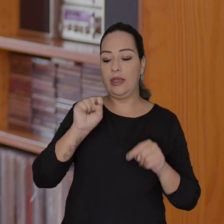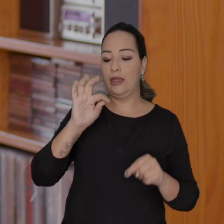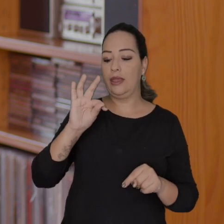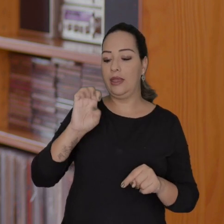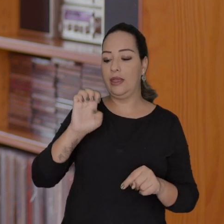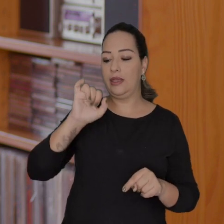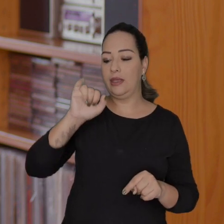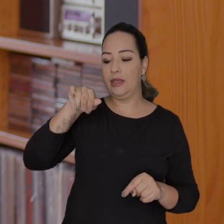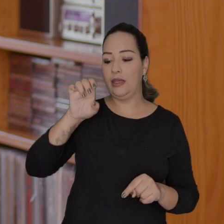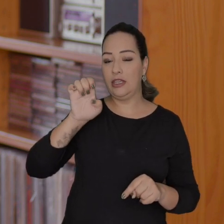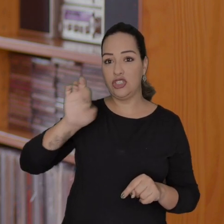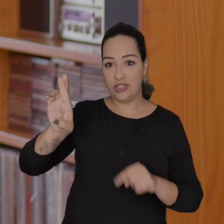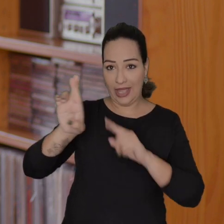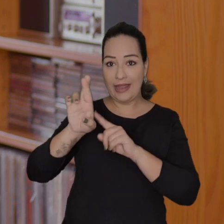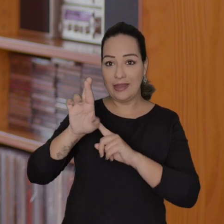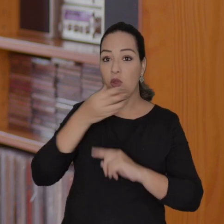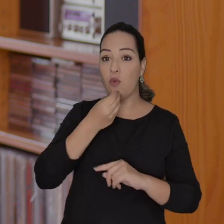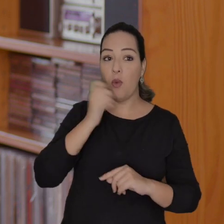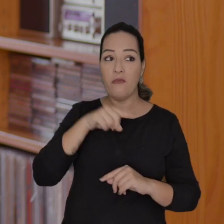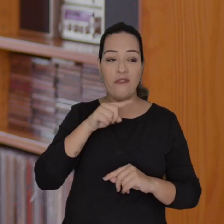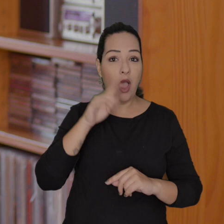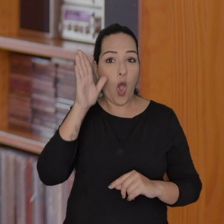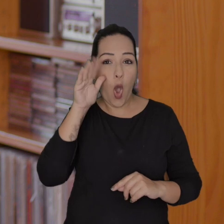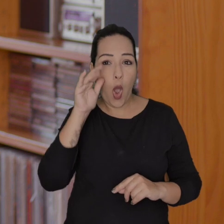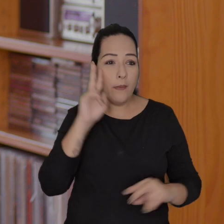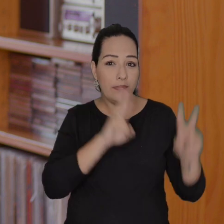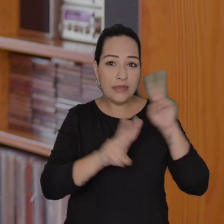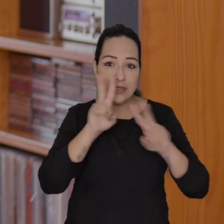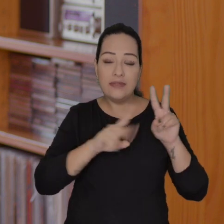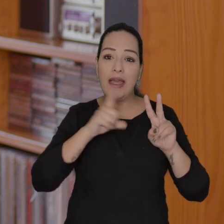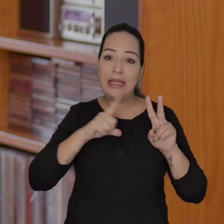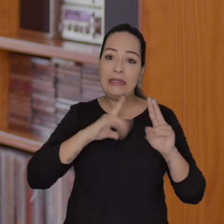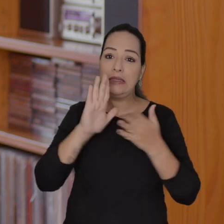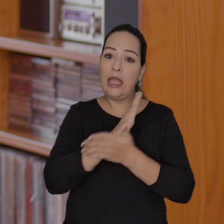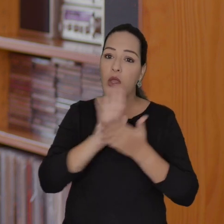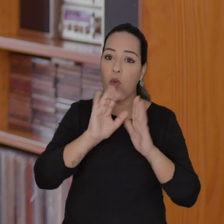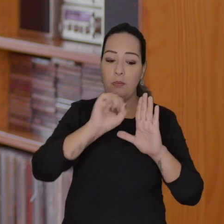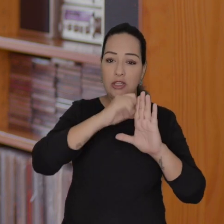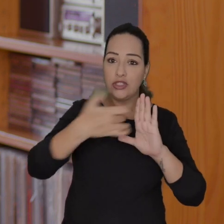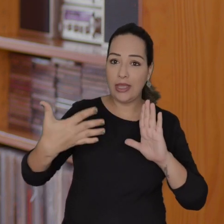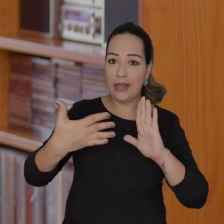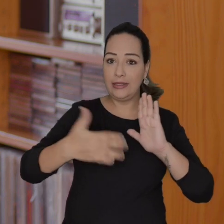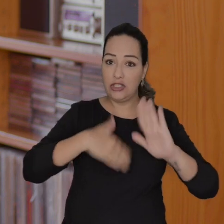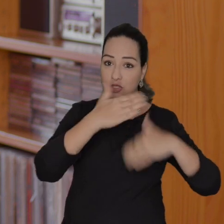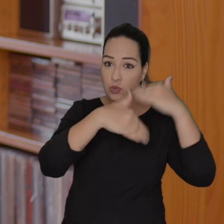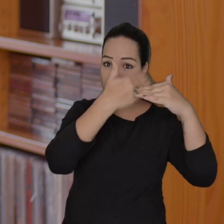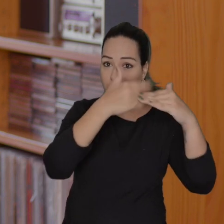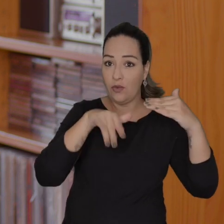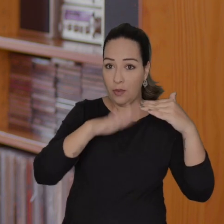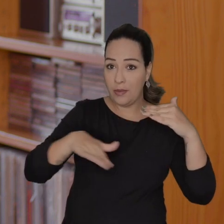de um processo de observação dele, de que tem determinadas características do desenvolvimento